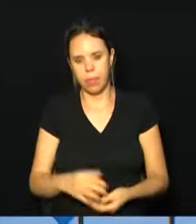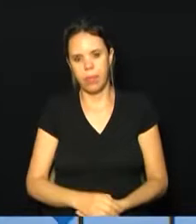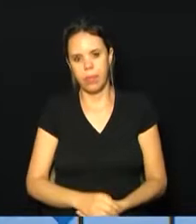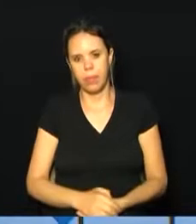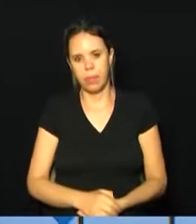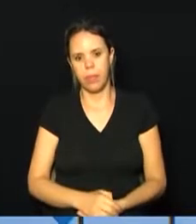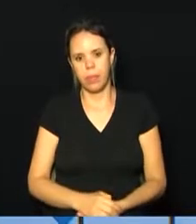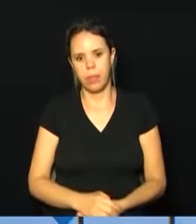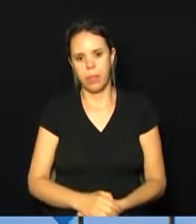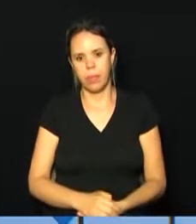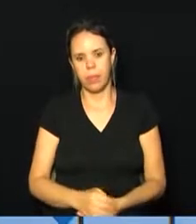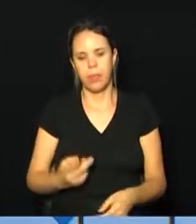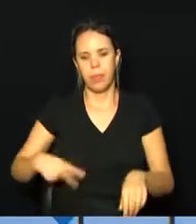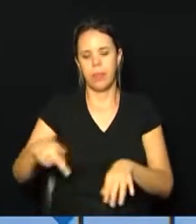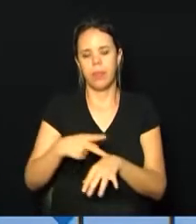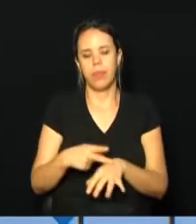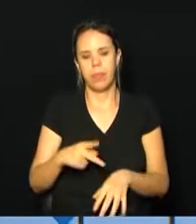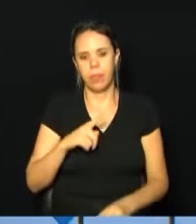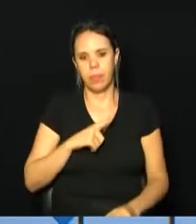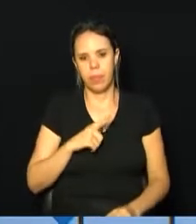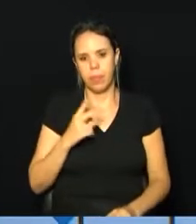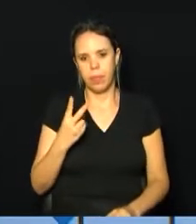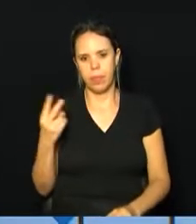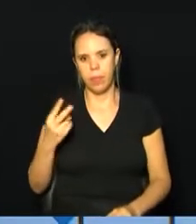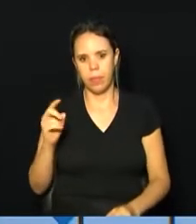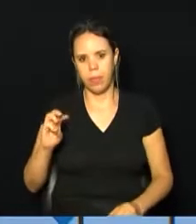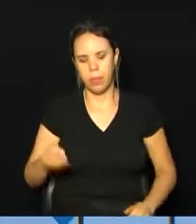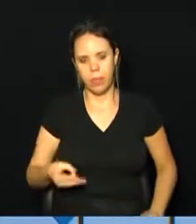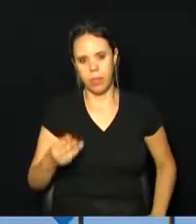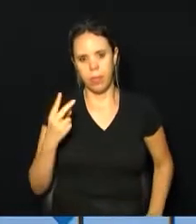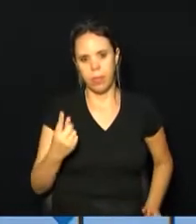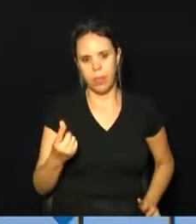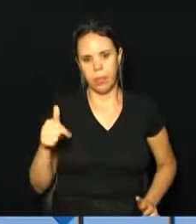olha só. No país nós temos